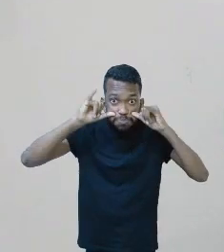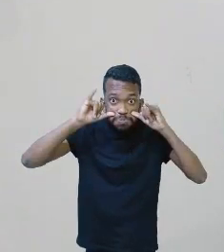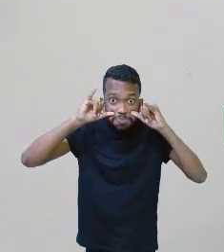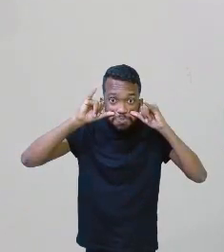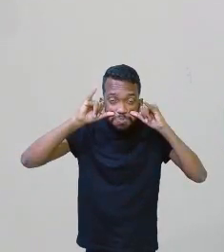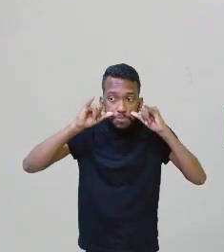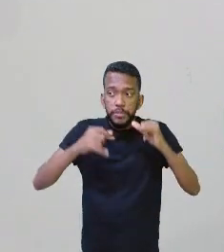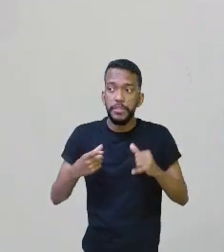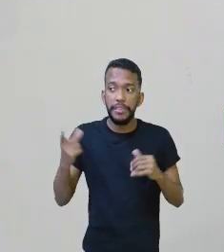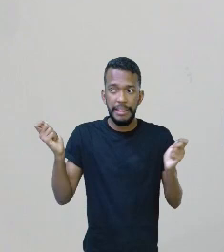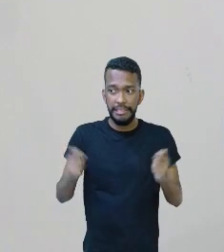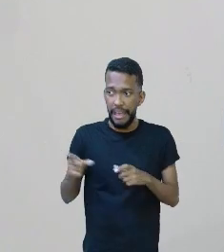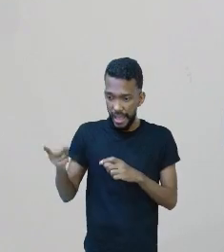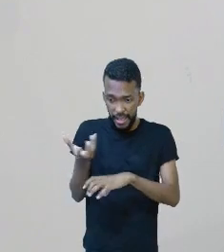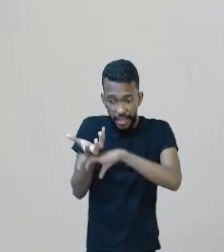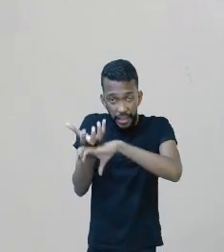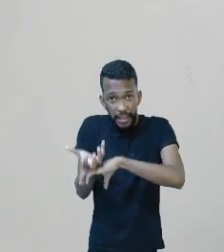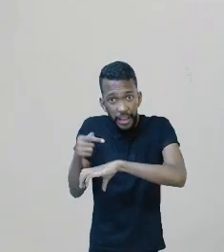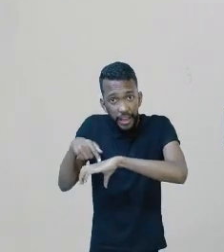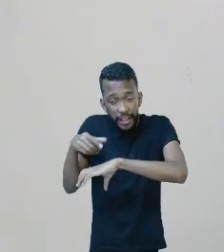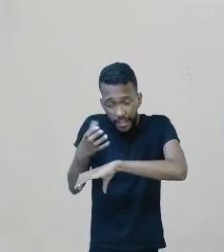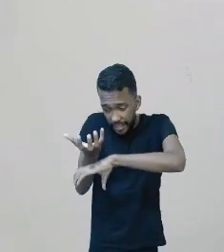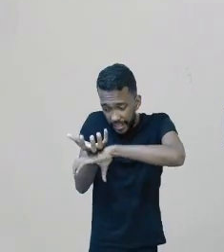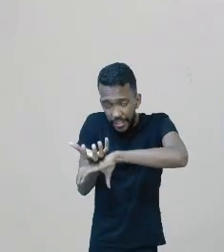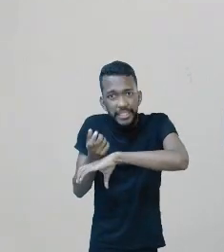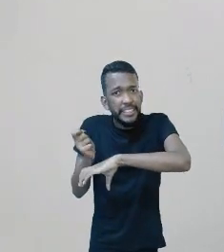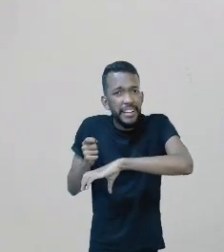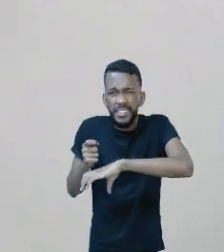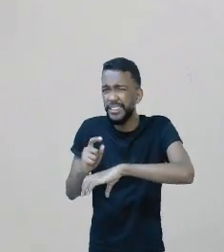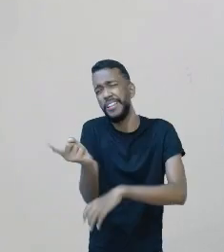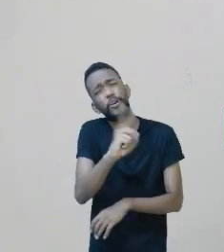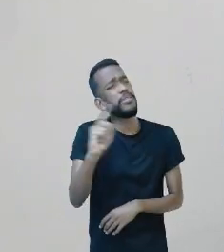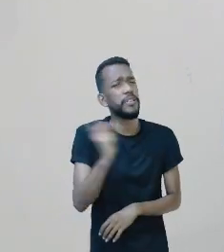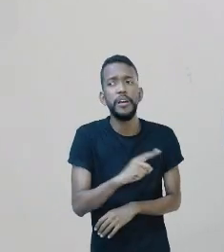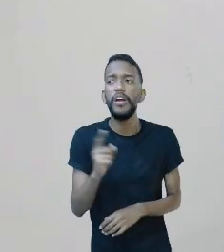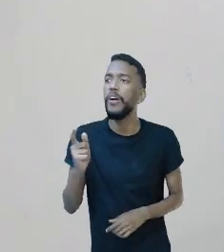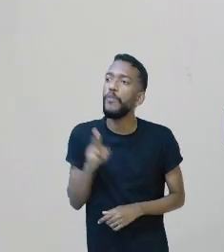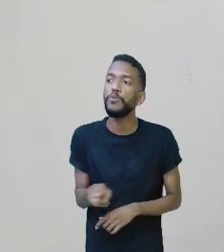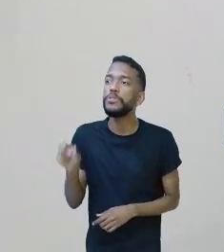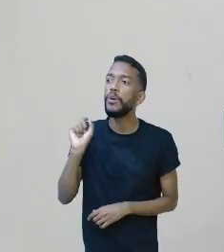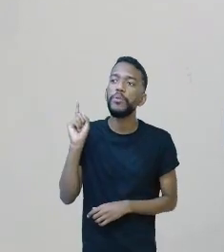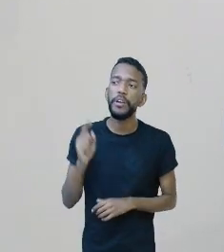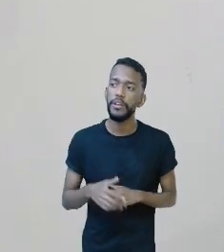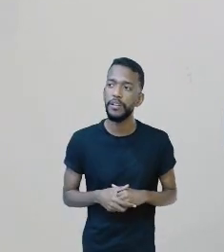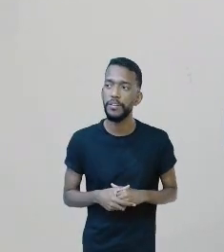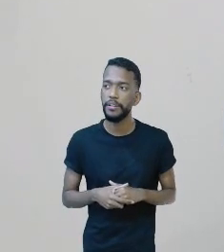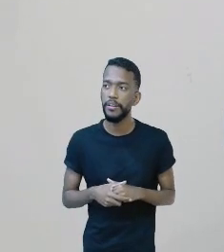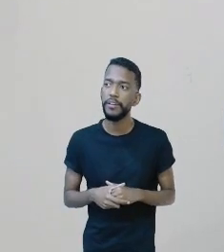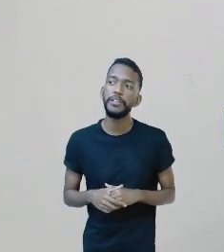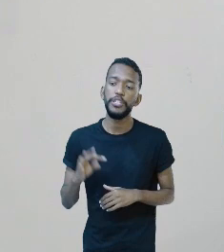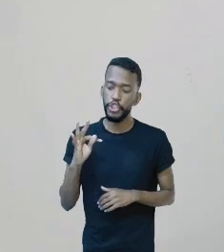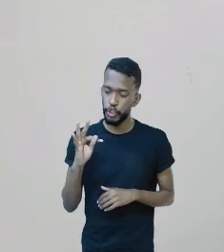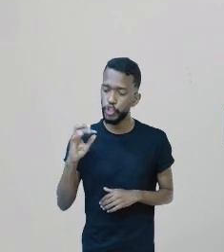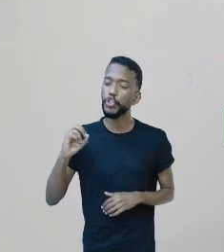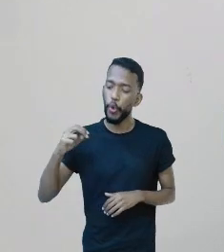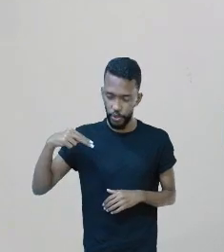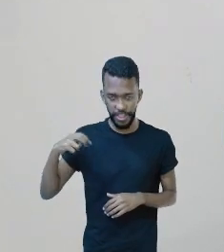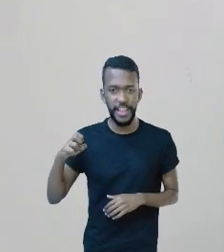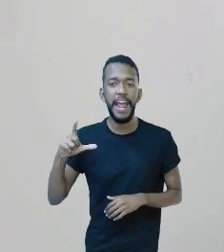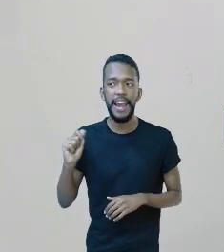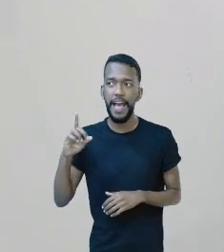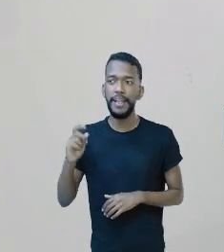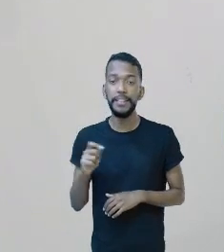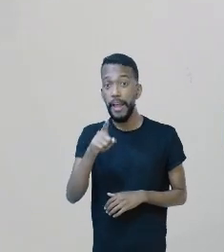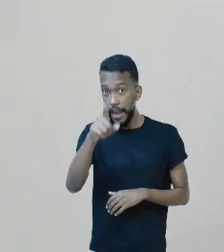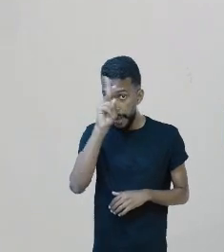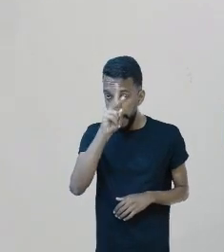Um elefante caberia aqui? Não, professora, não. E o que é que eu vou utilizar? A tonelada. Lembra